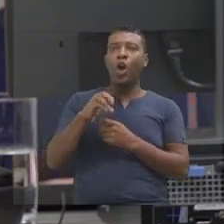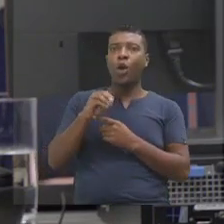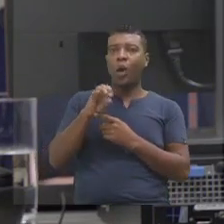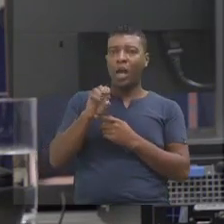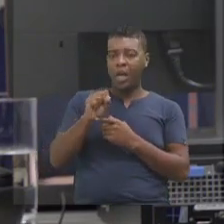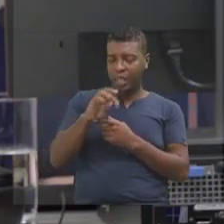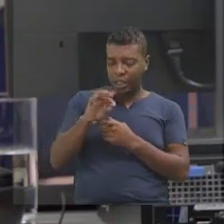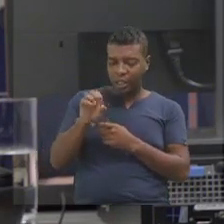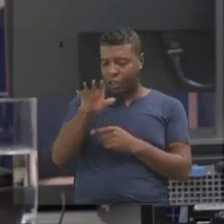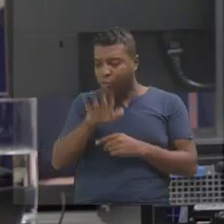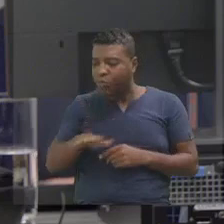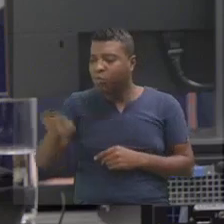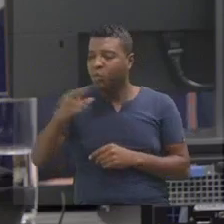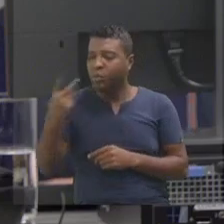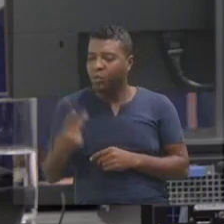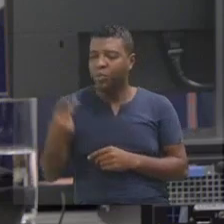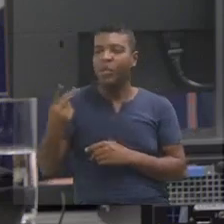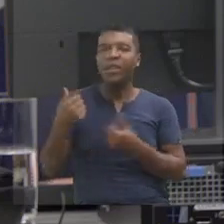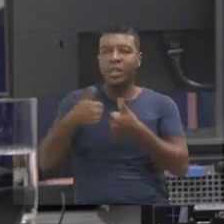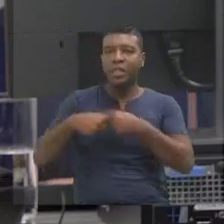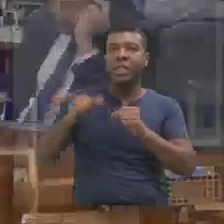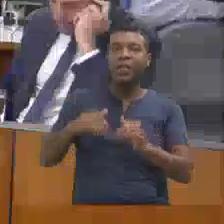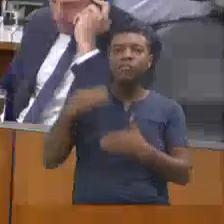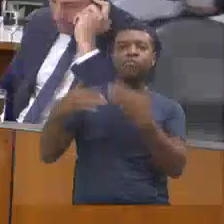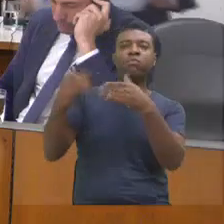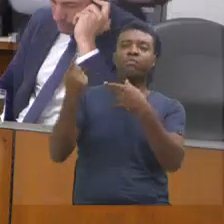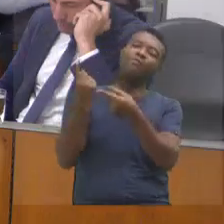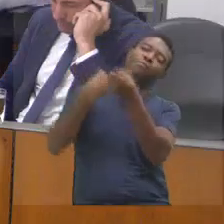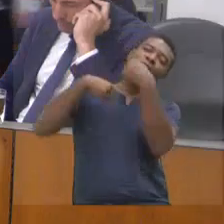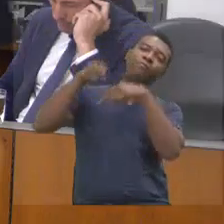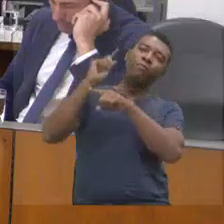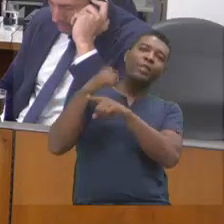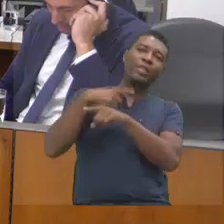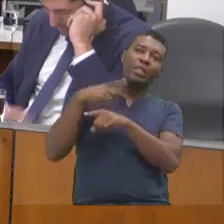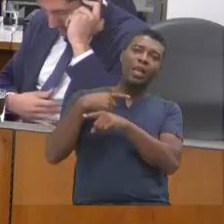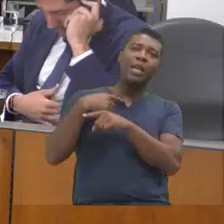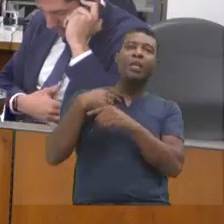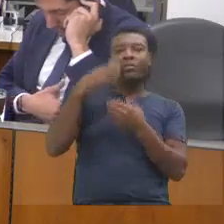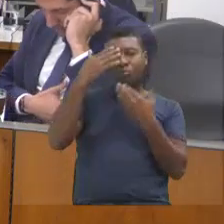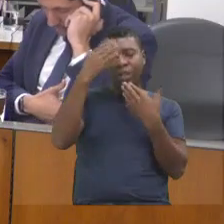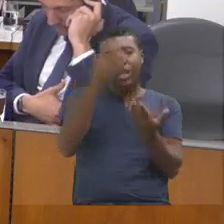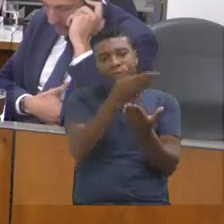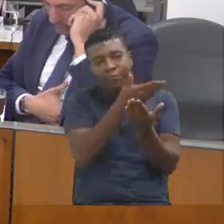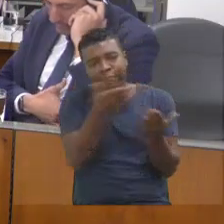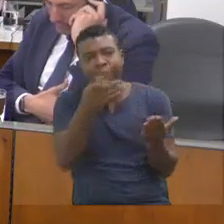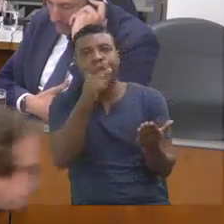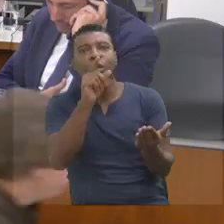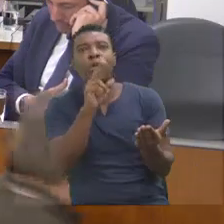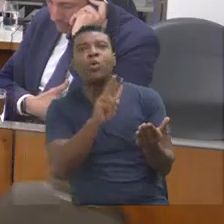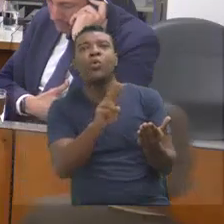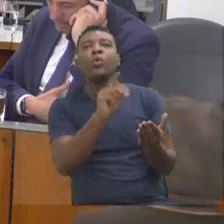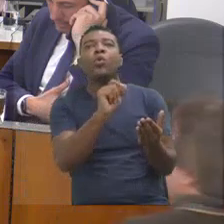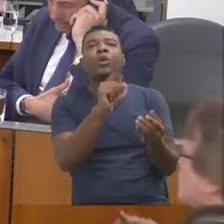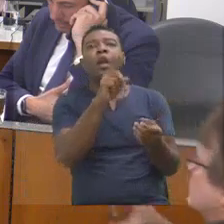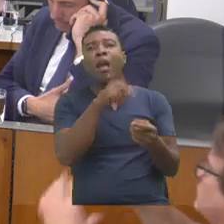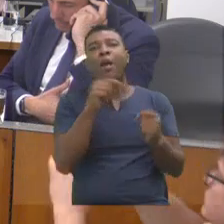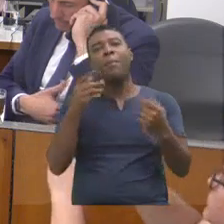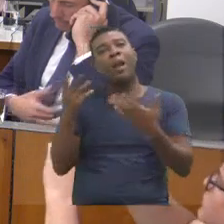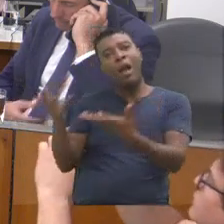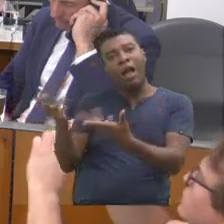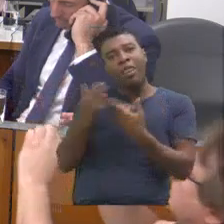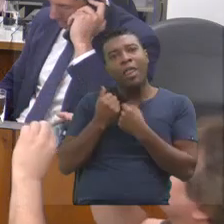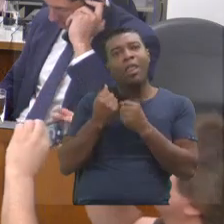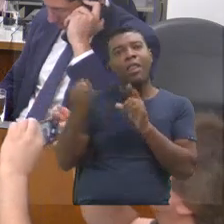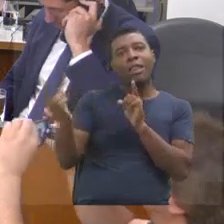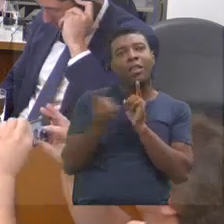graças ao avanço que tá acontecendo é do Governo do Estado de Minas Gerais para que essa região atenda a nossa população com